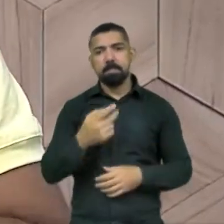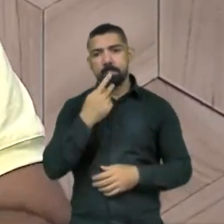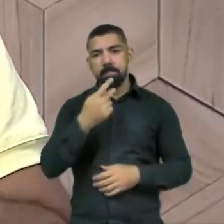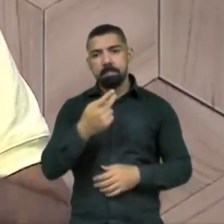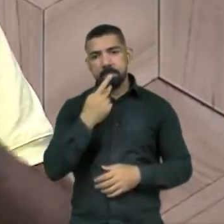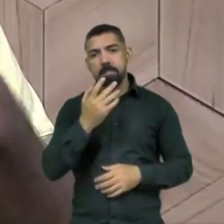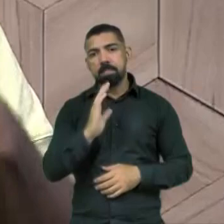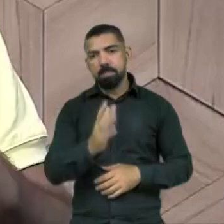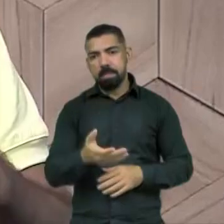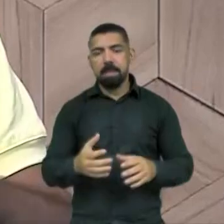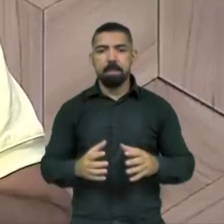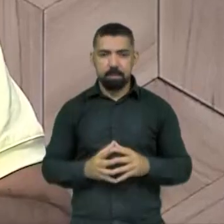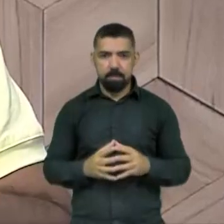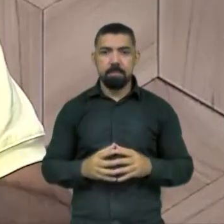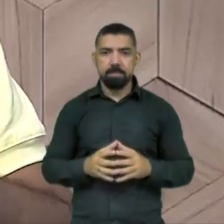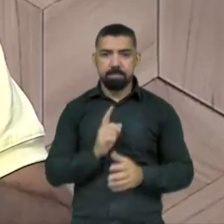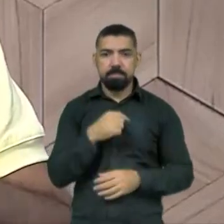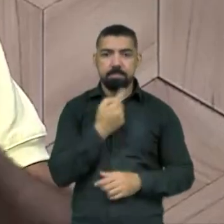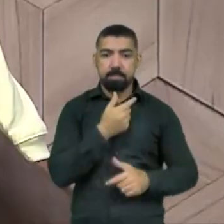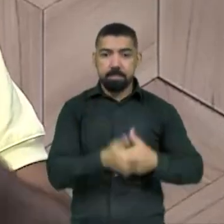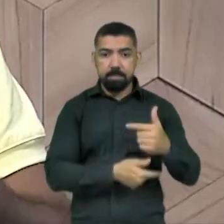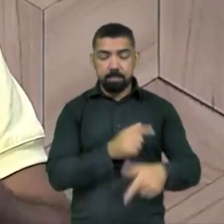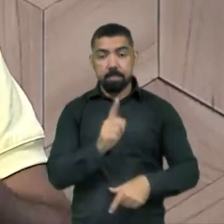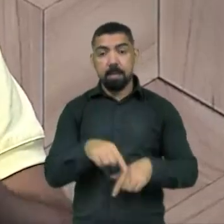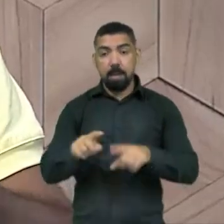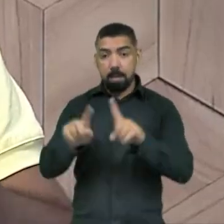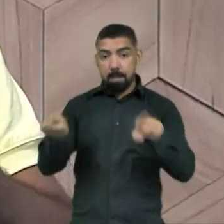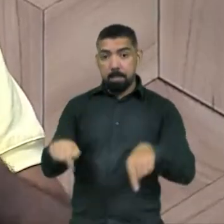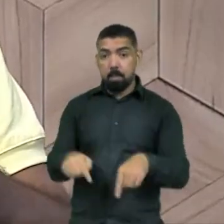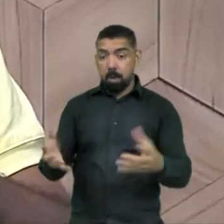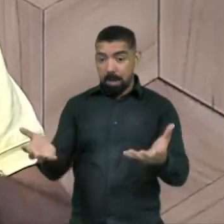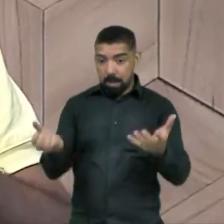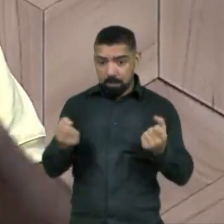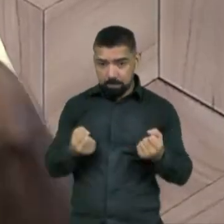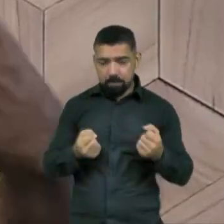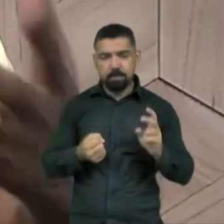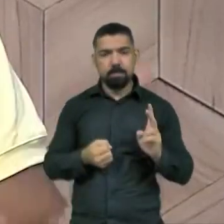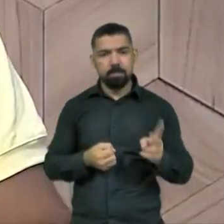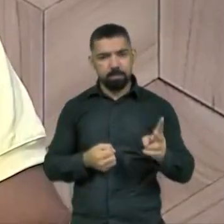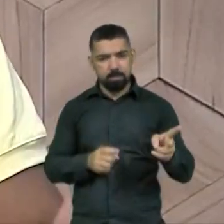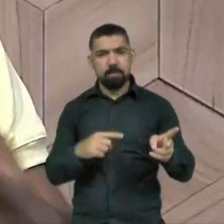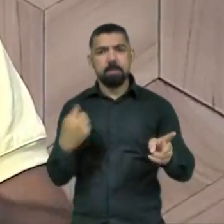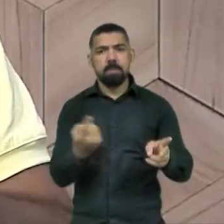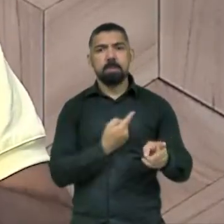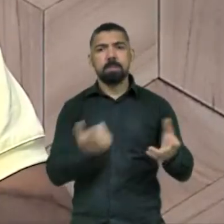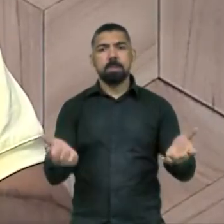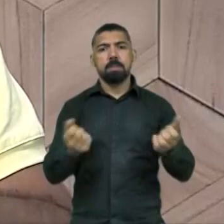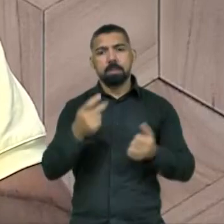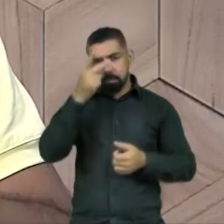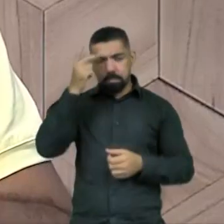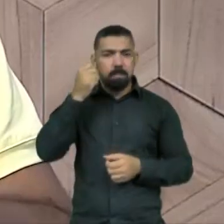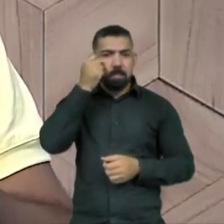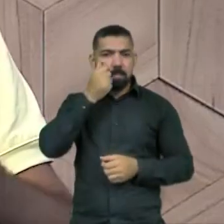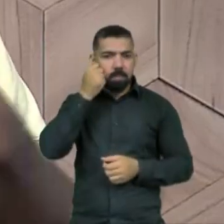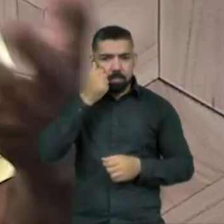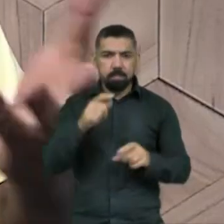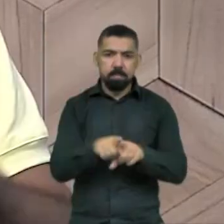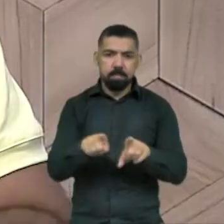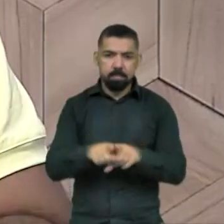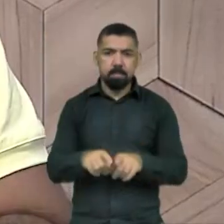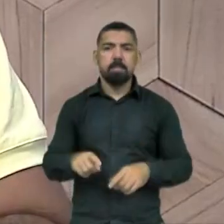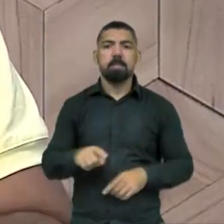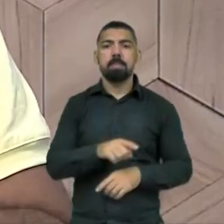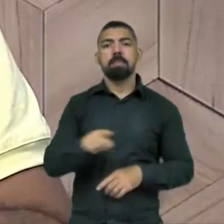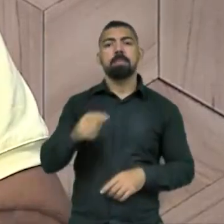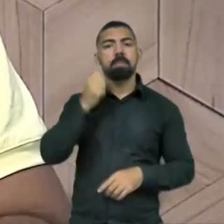nosso lema de trabalho, é um projeto que acolhe. Sempre estamos a receber artistas. Dentre esses artistas,